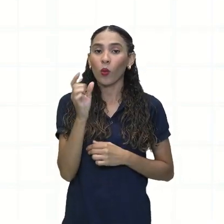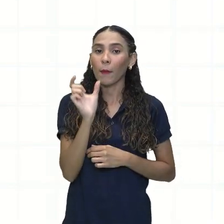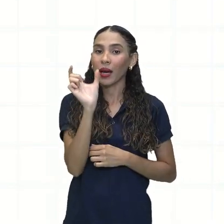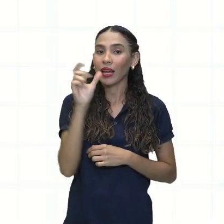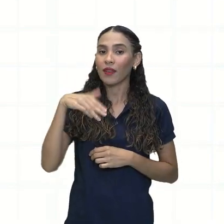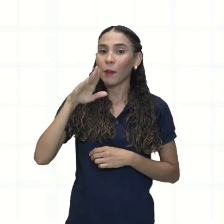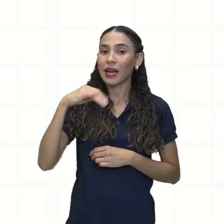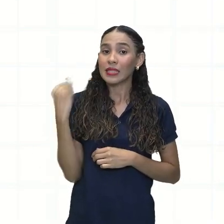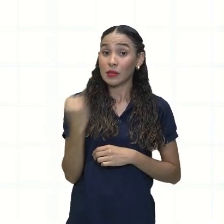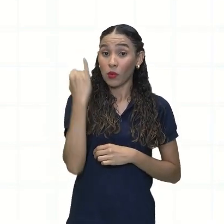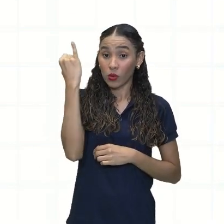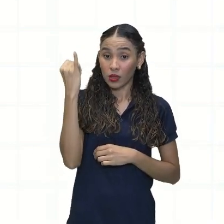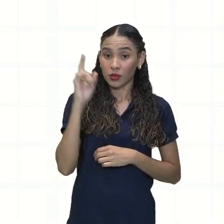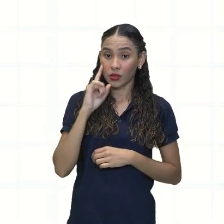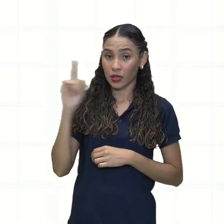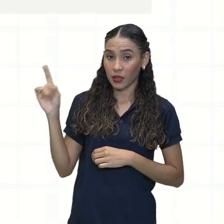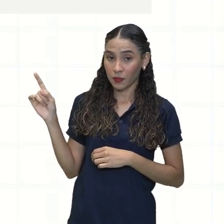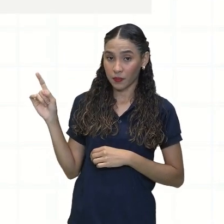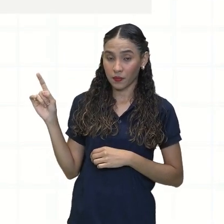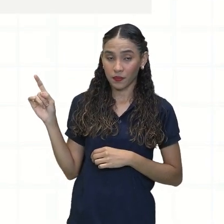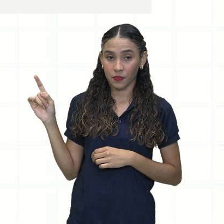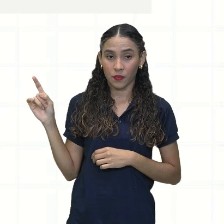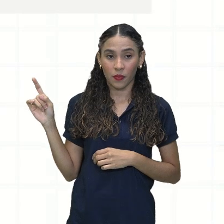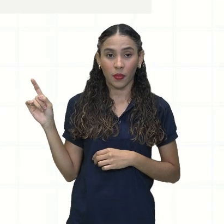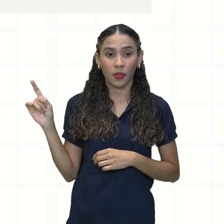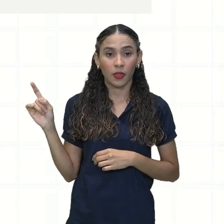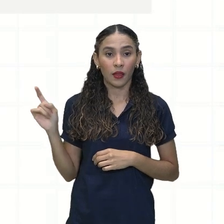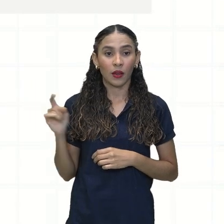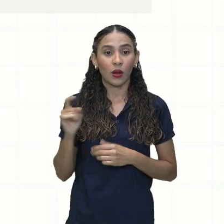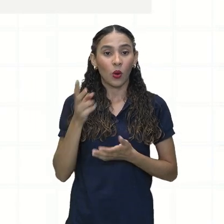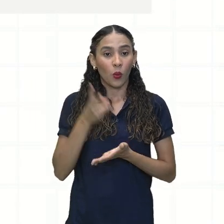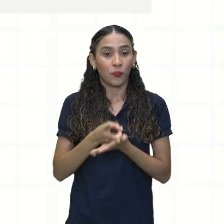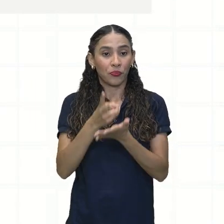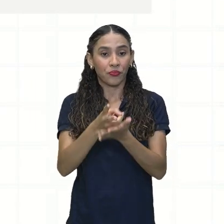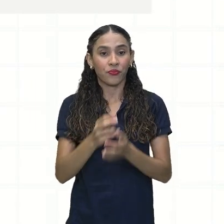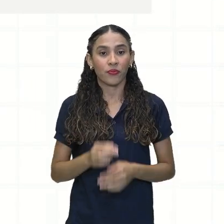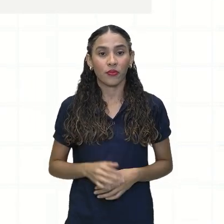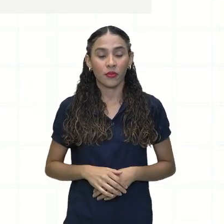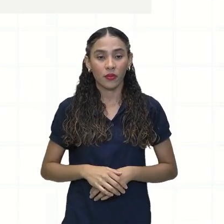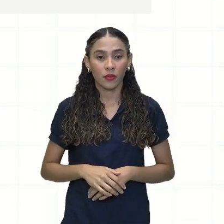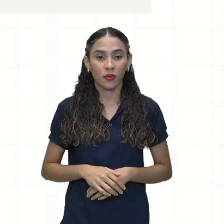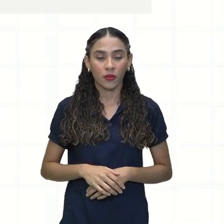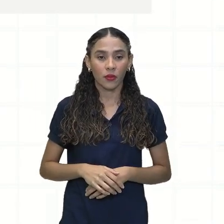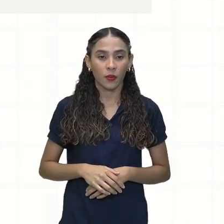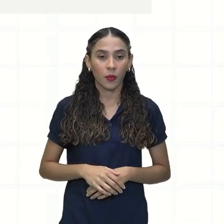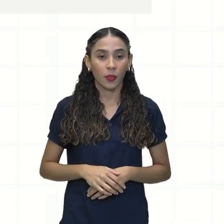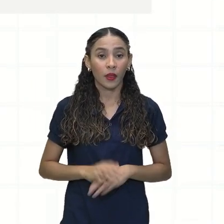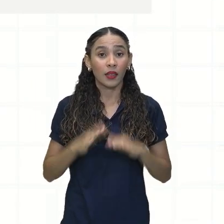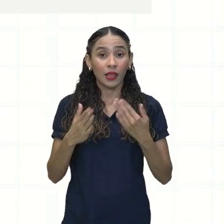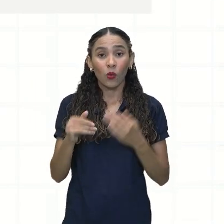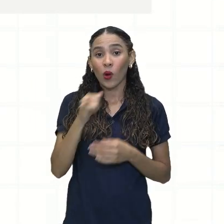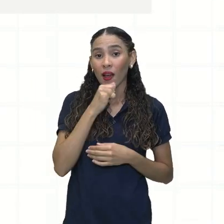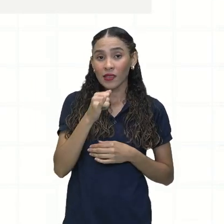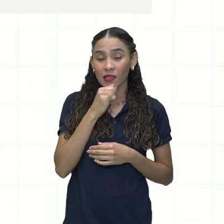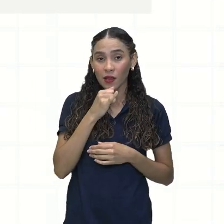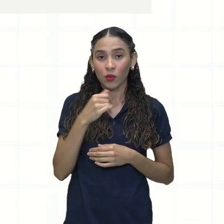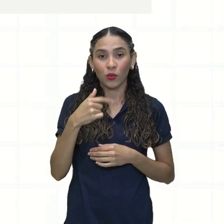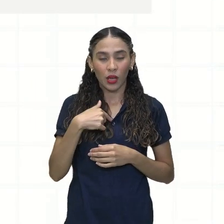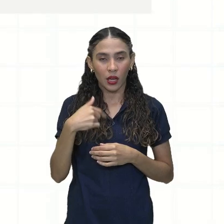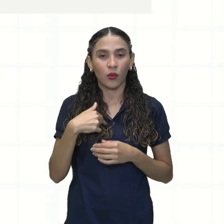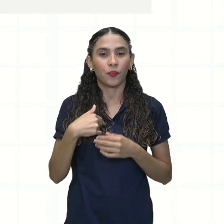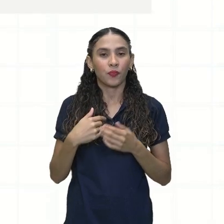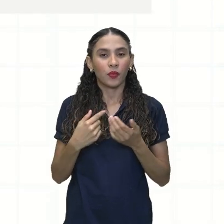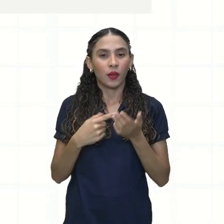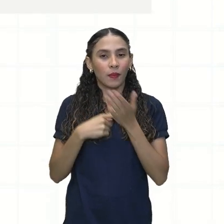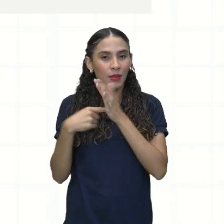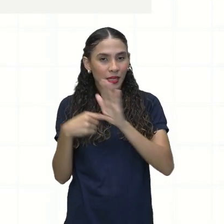tá? Anota isso no teu caderno. Avançando, então, aquele exemplo com o qual eu venho trabalhando com